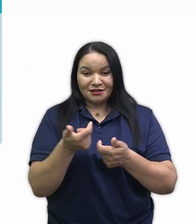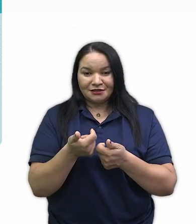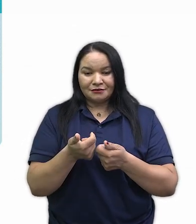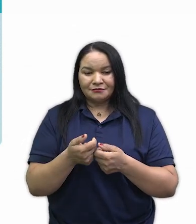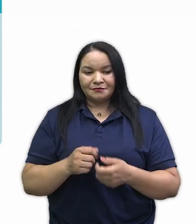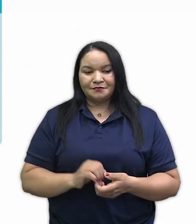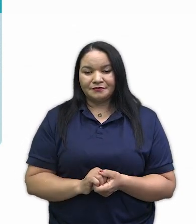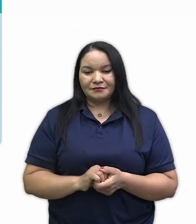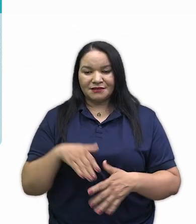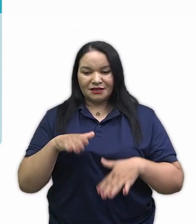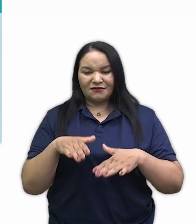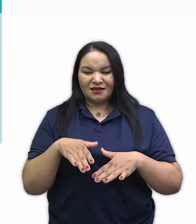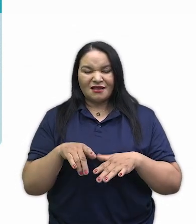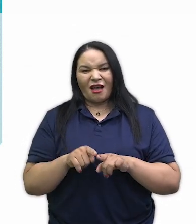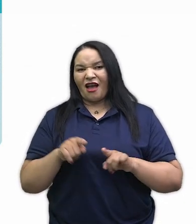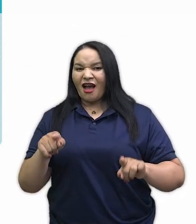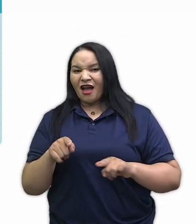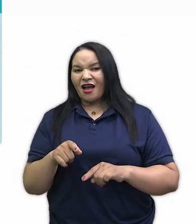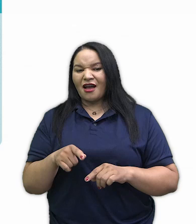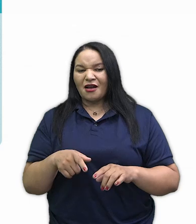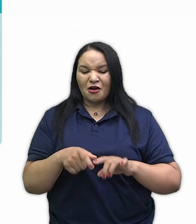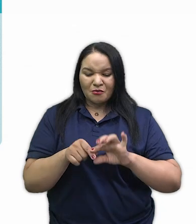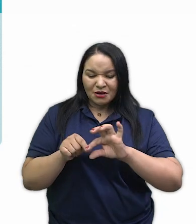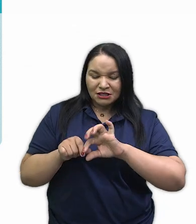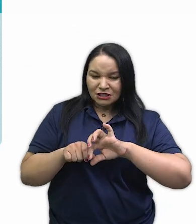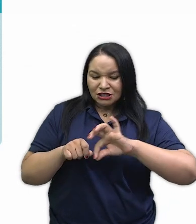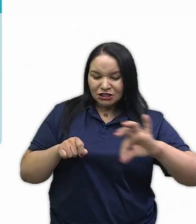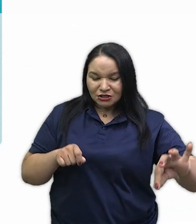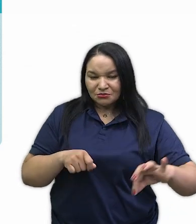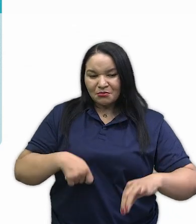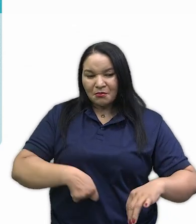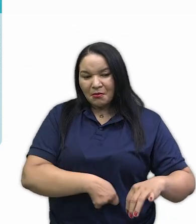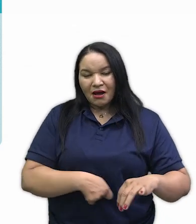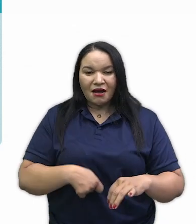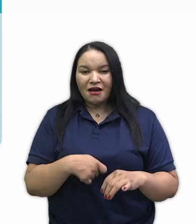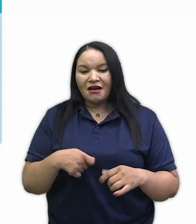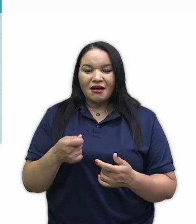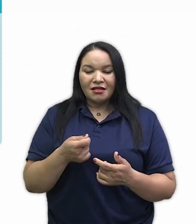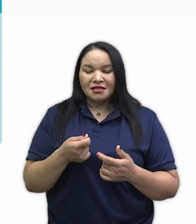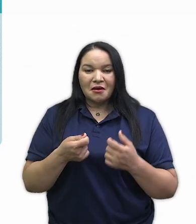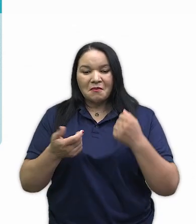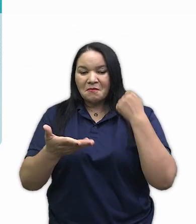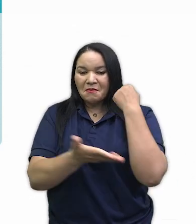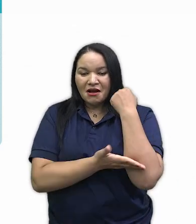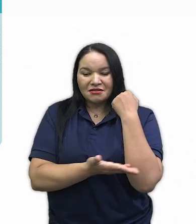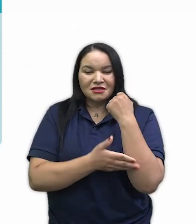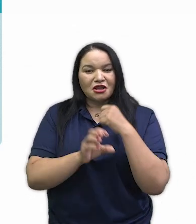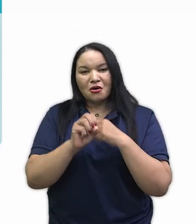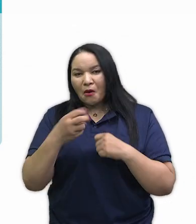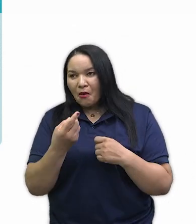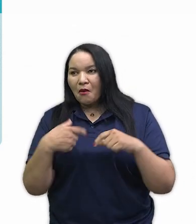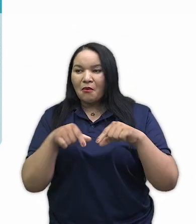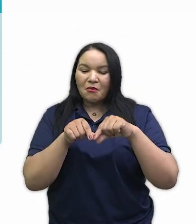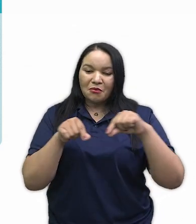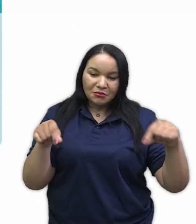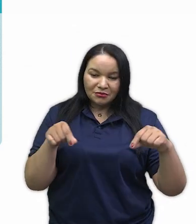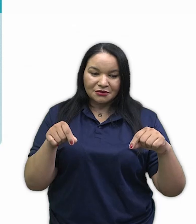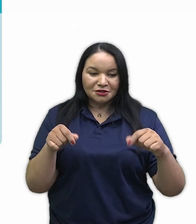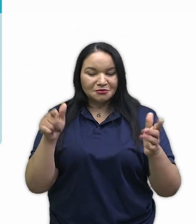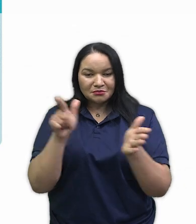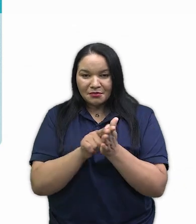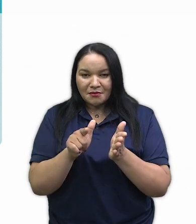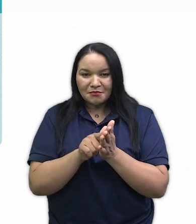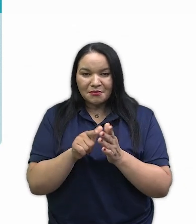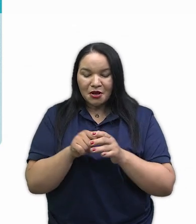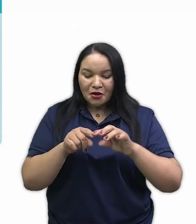Ah, mas eles nem estão usando espadas, estão usando ali o que? Pedaços de madeira ou então canudinhos de